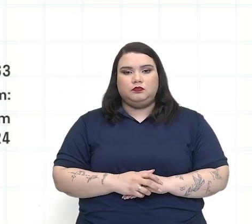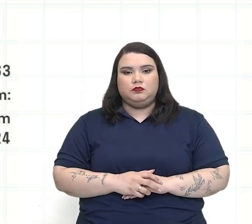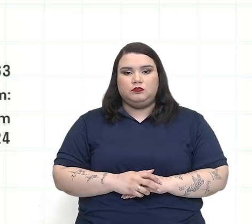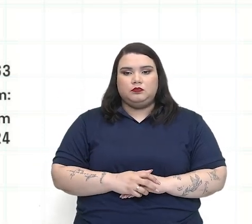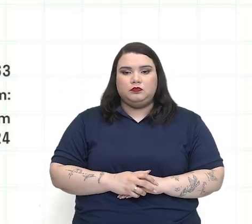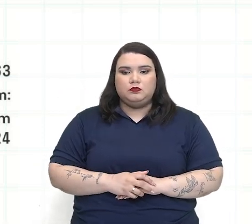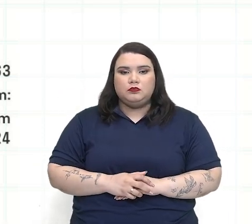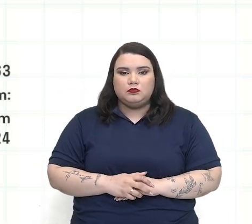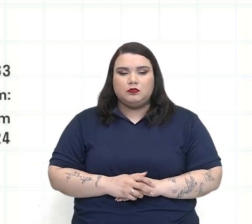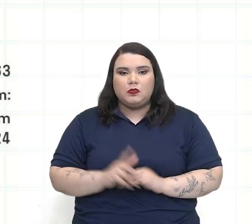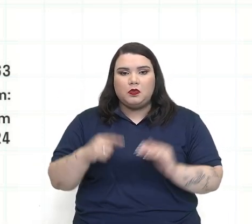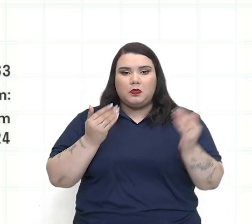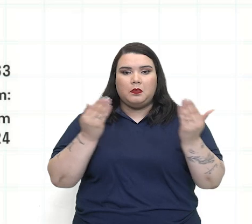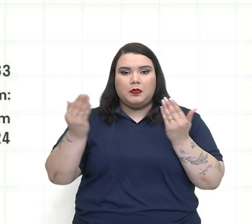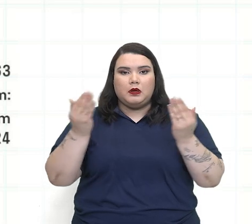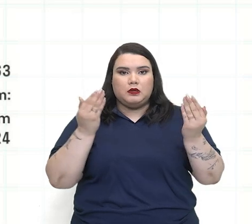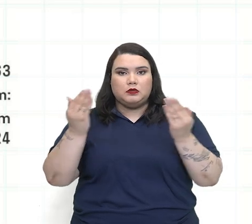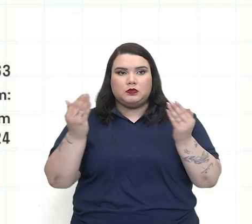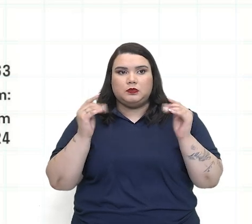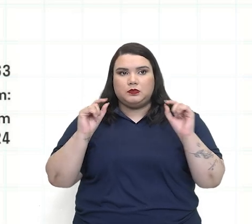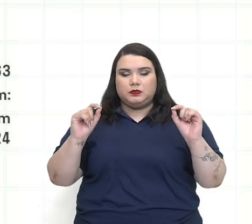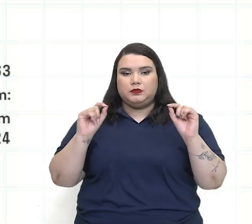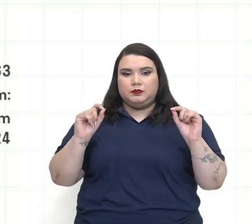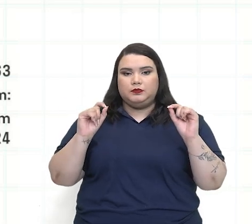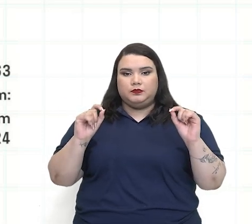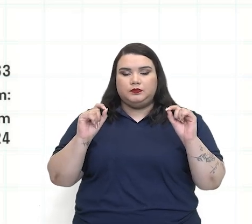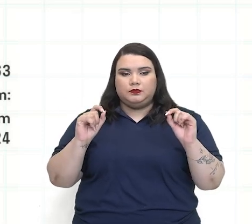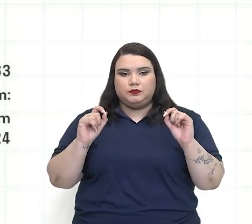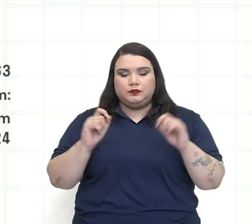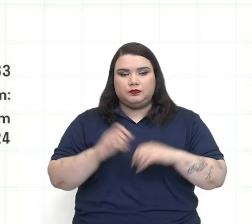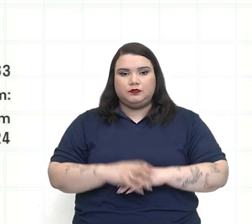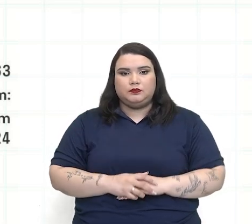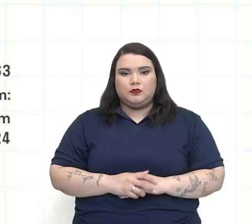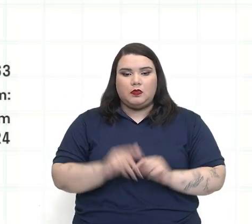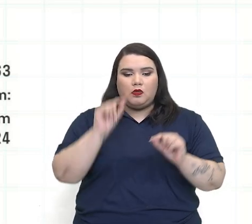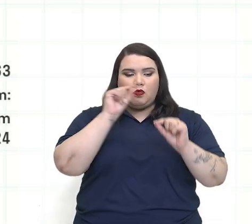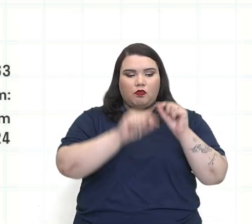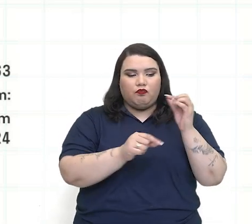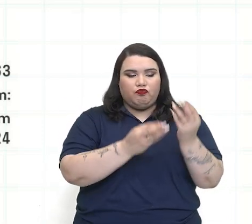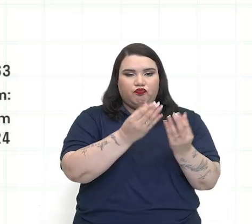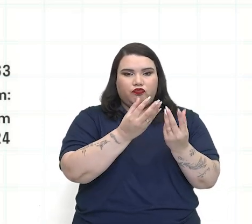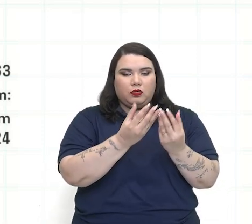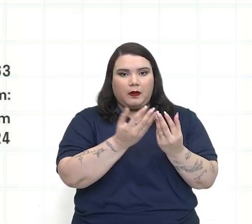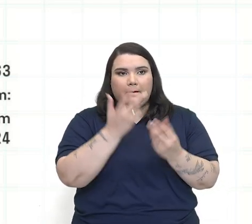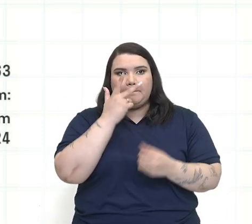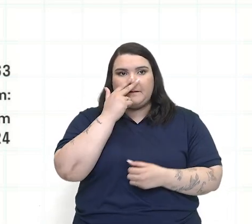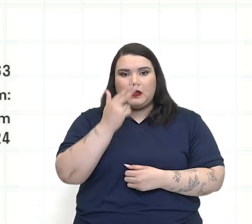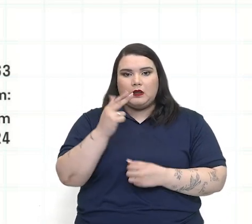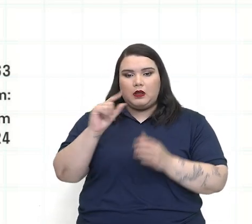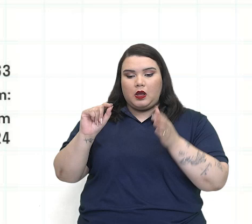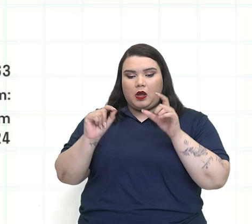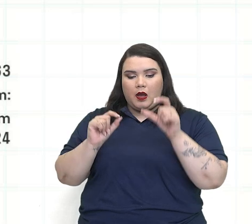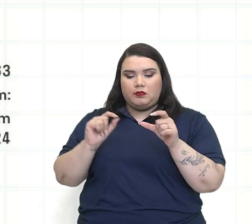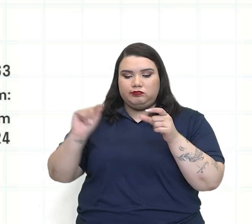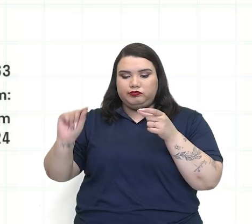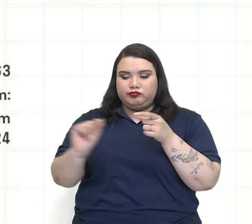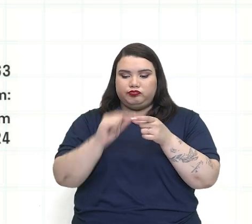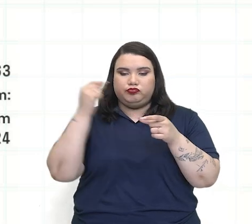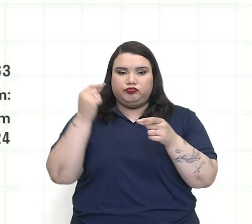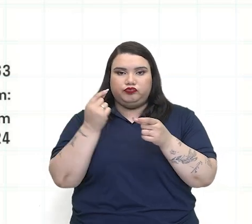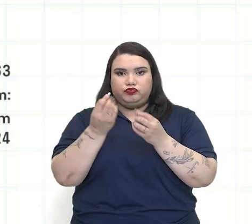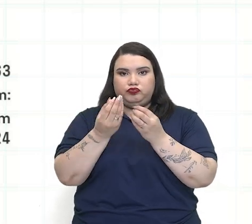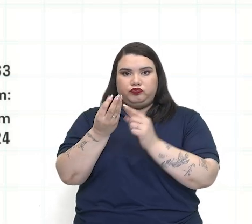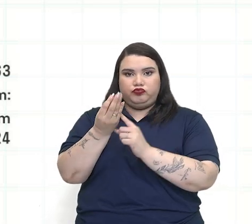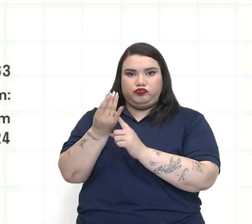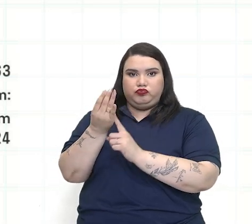a comparação aqui, né? Dos palitos, né, de fósforo. Quando você fricciona na caixinha, ele vai incendiar,